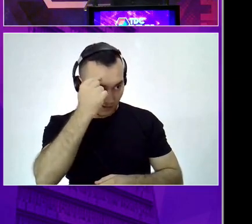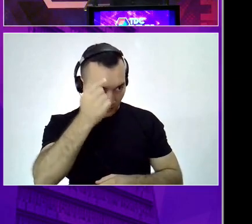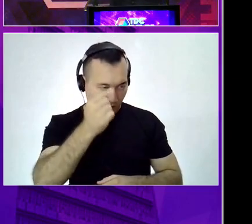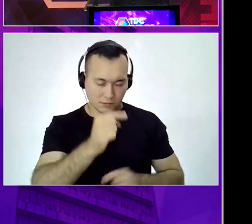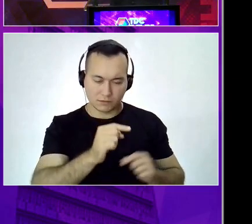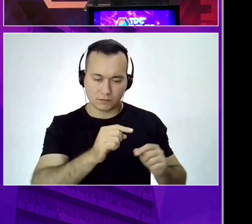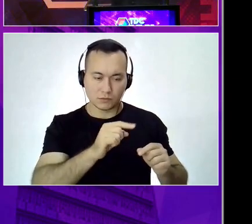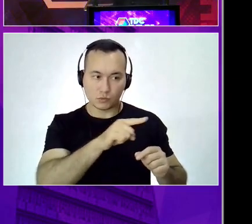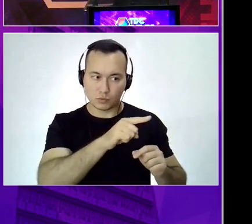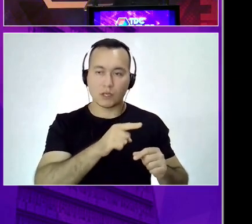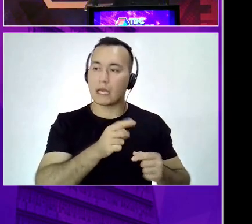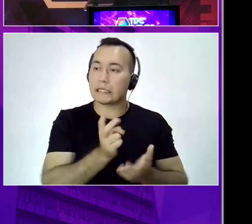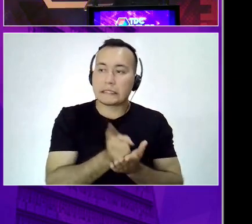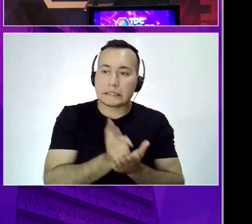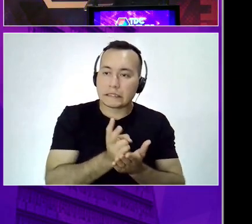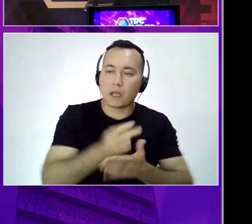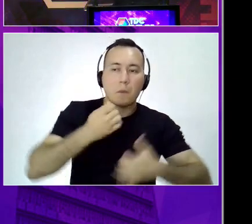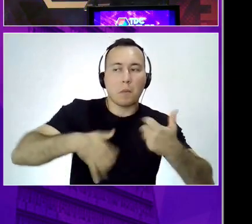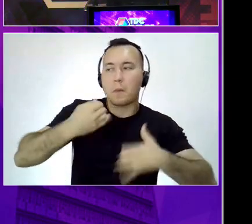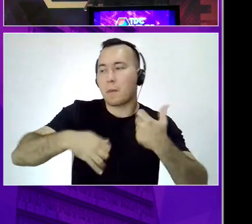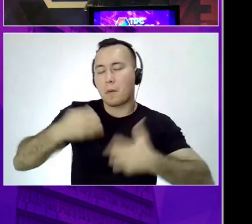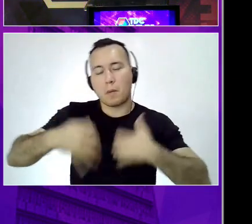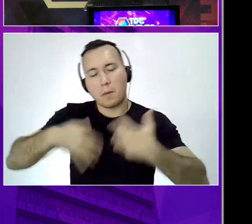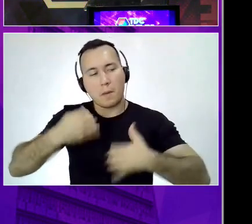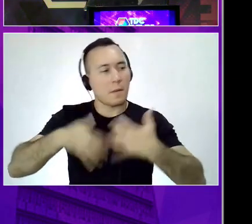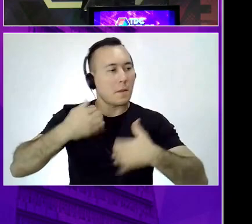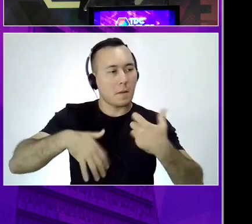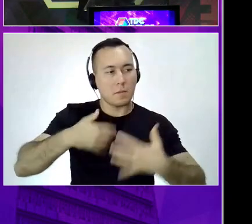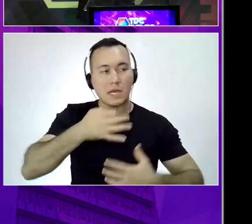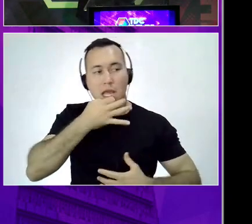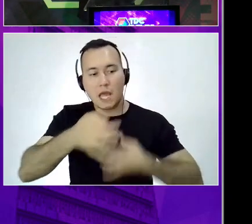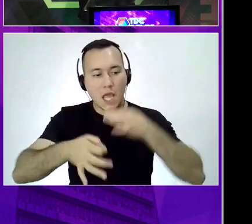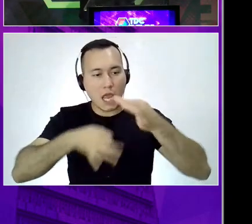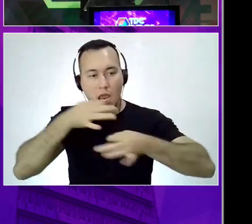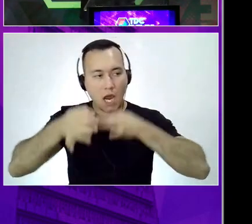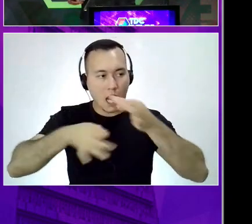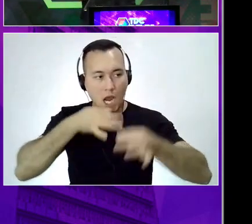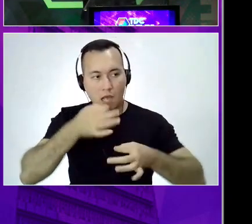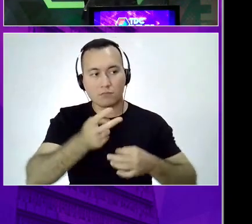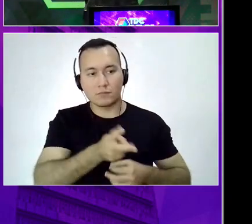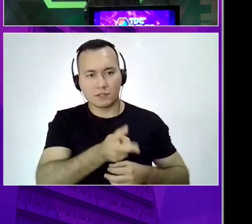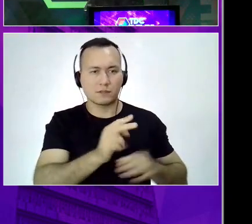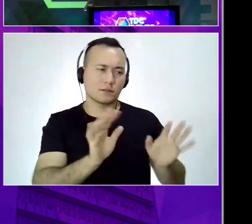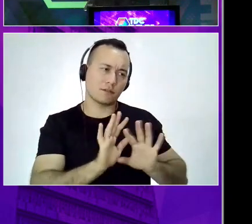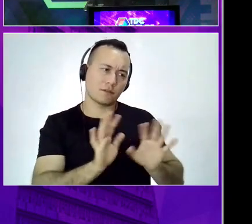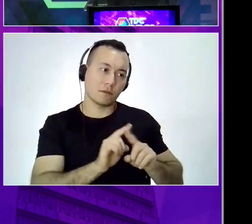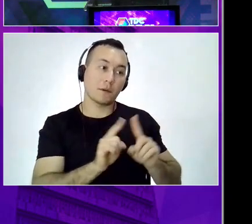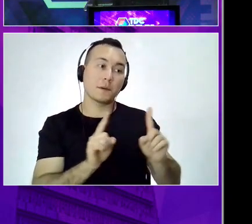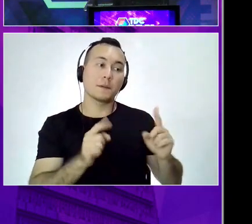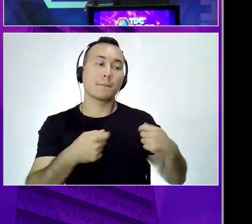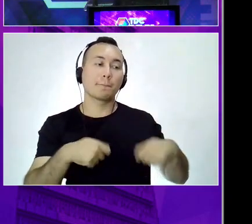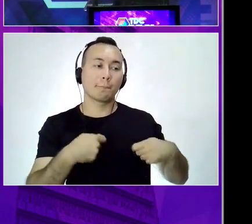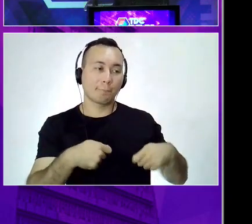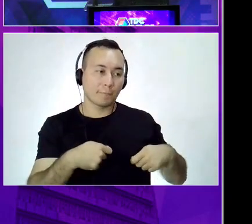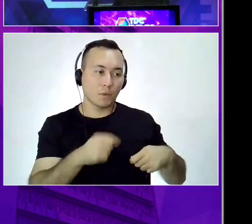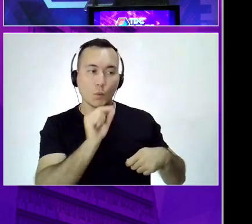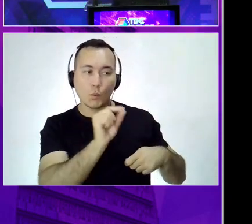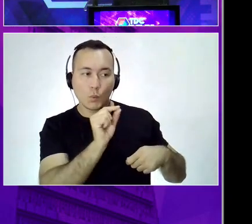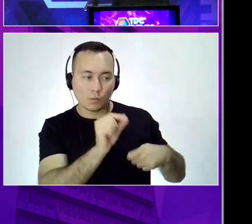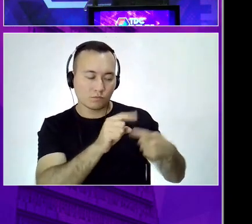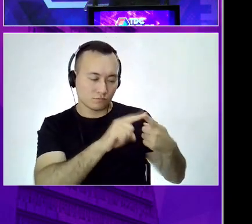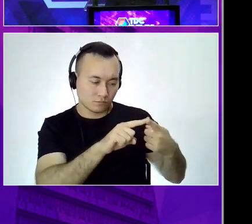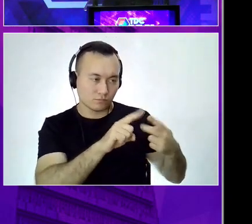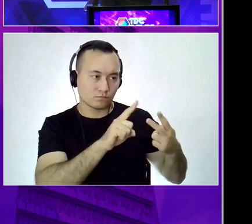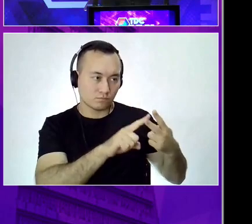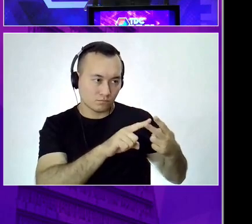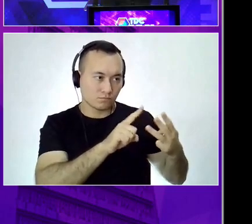que, 3 premissas. Uma é de ter o objetivo ali que você seta com a galera, né? Com o seu time, com cada um. Outra é uma